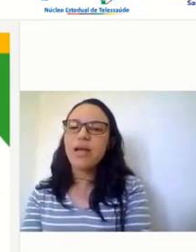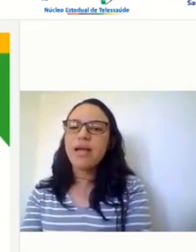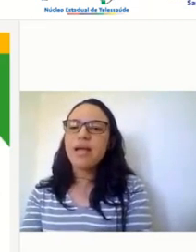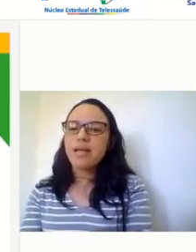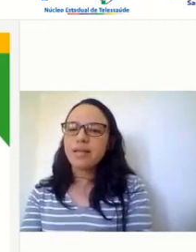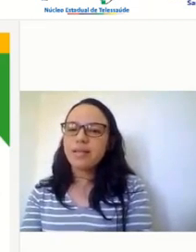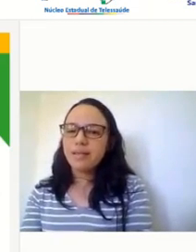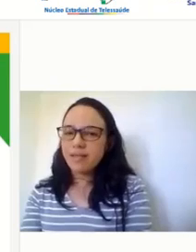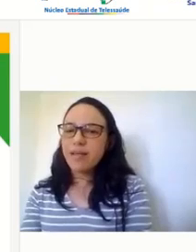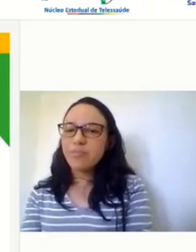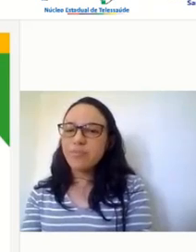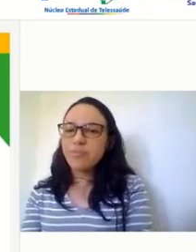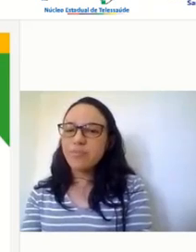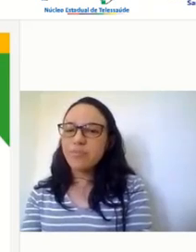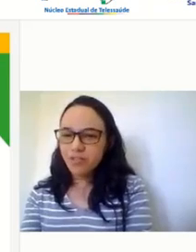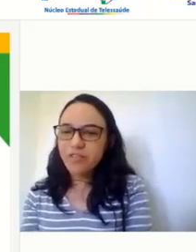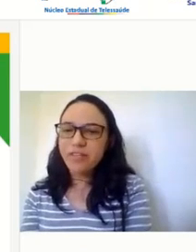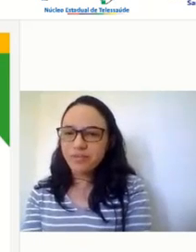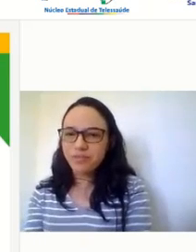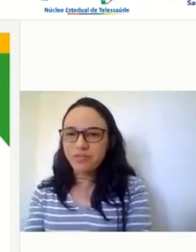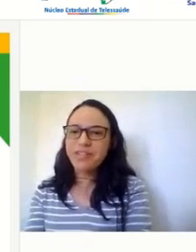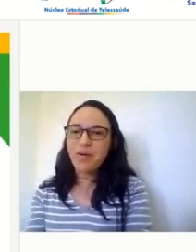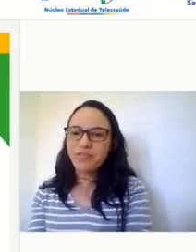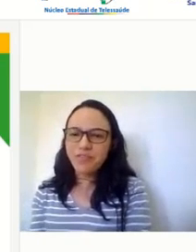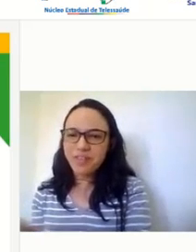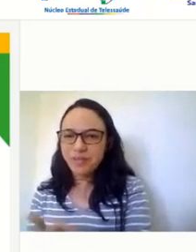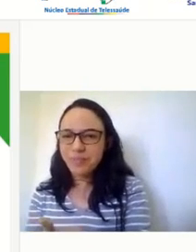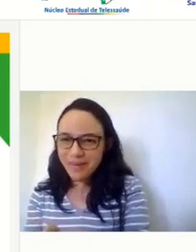final que foi feito pela colega quebre